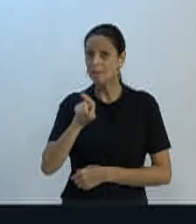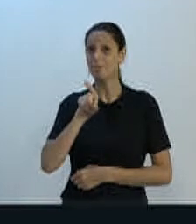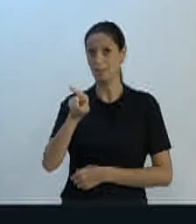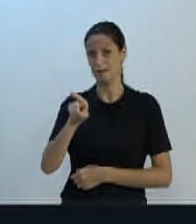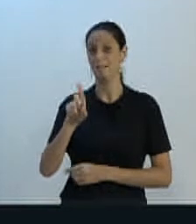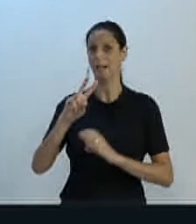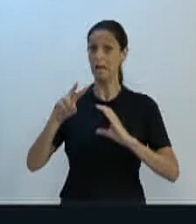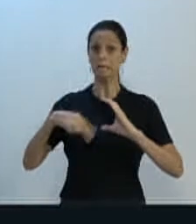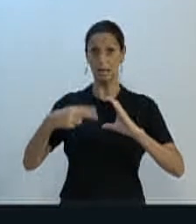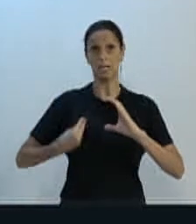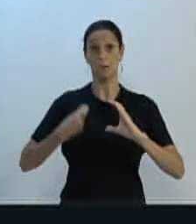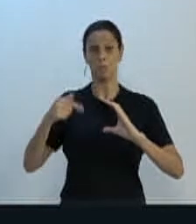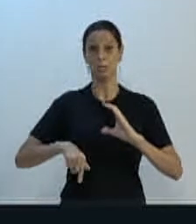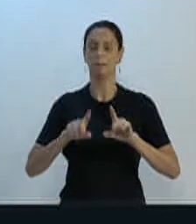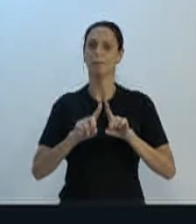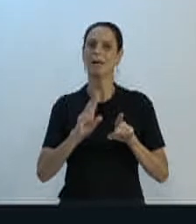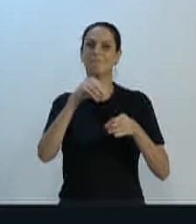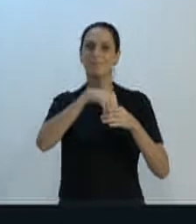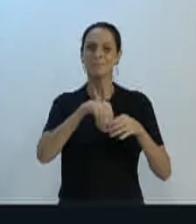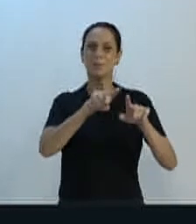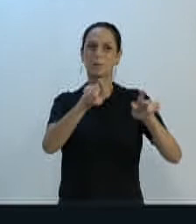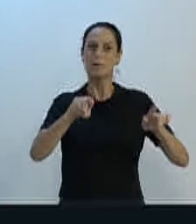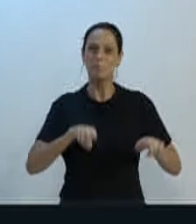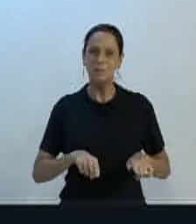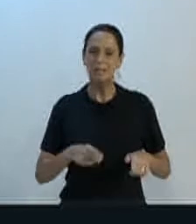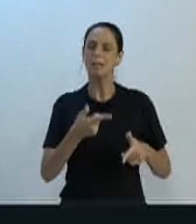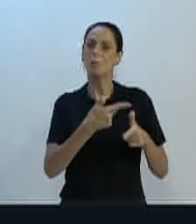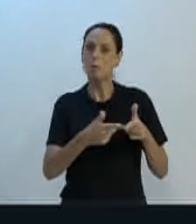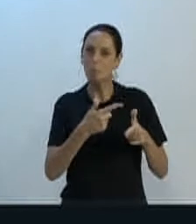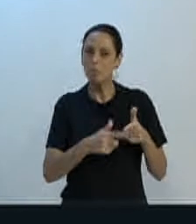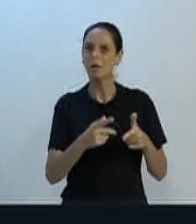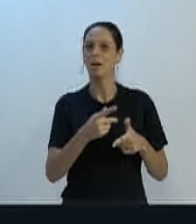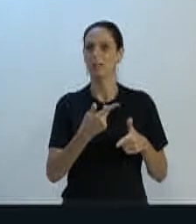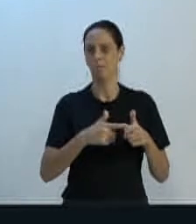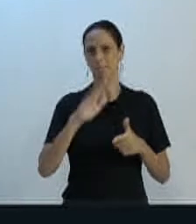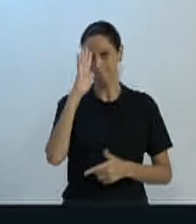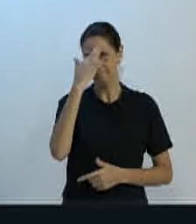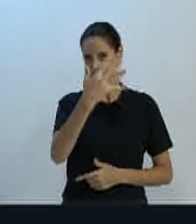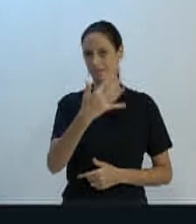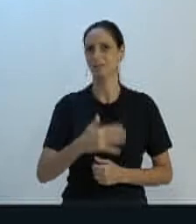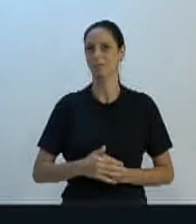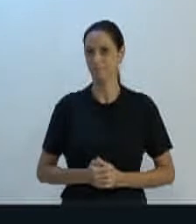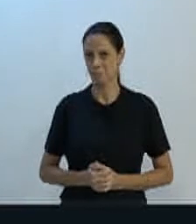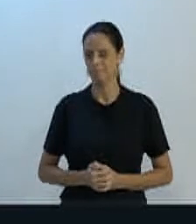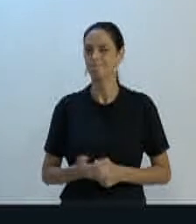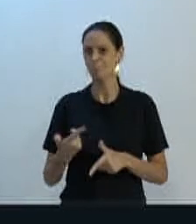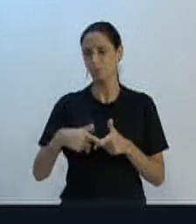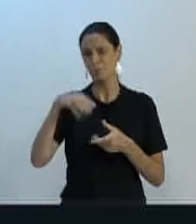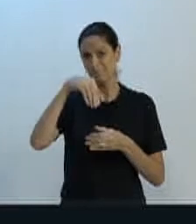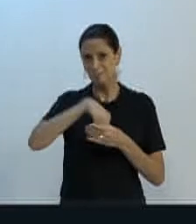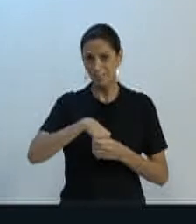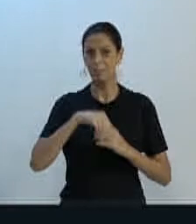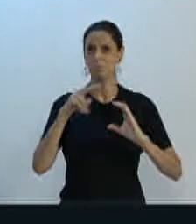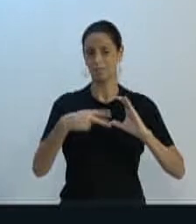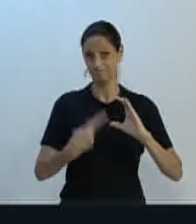porém está resolvendo alguns problemas internos aqui da casa.